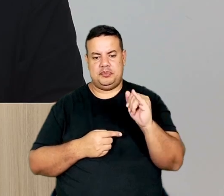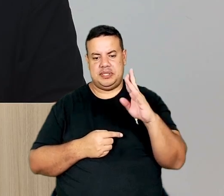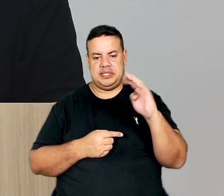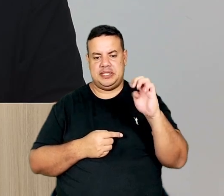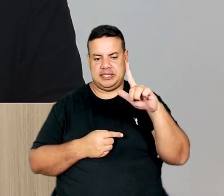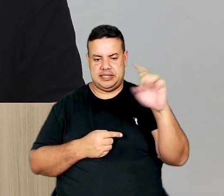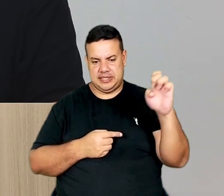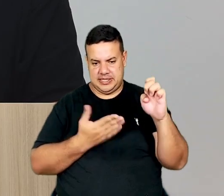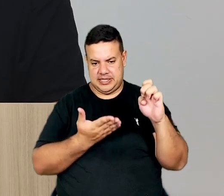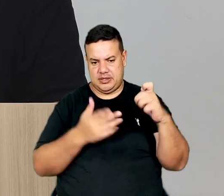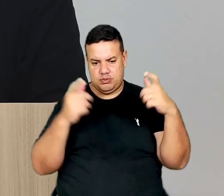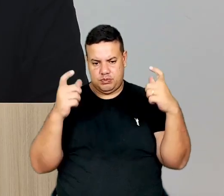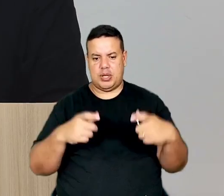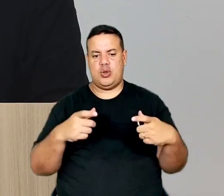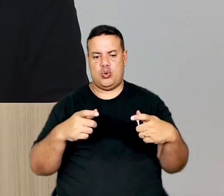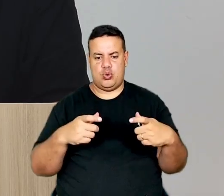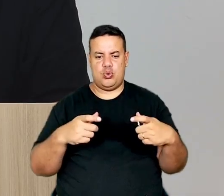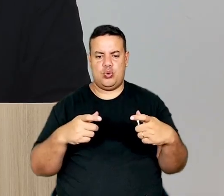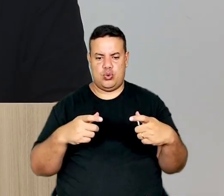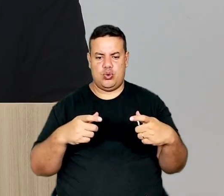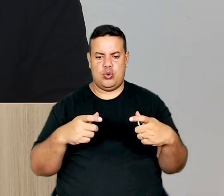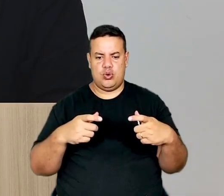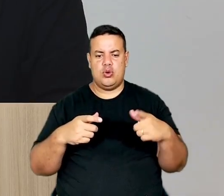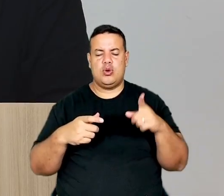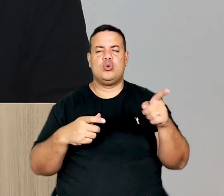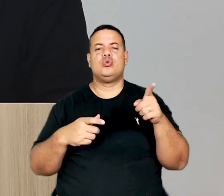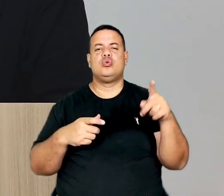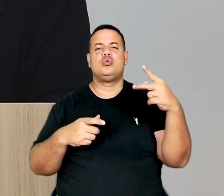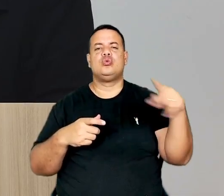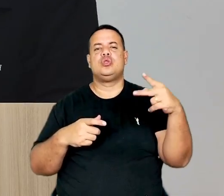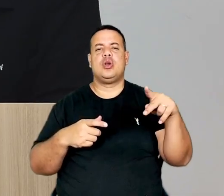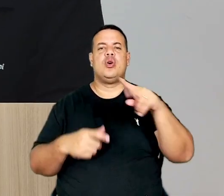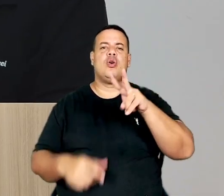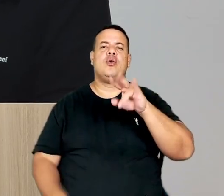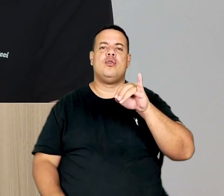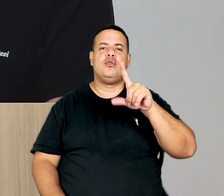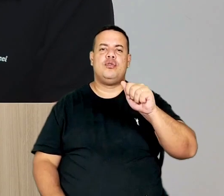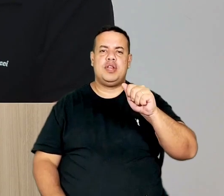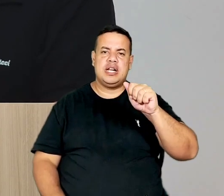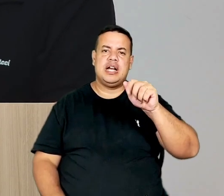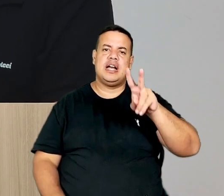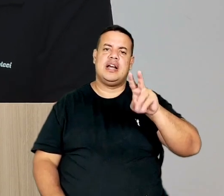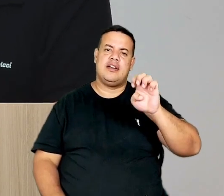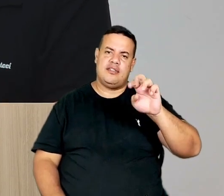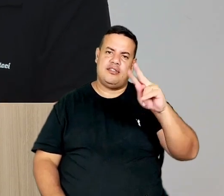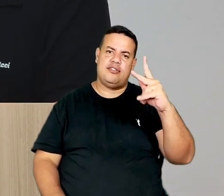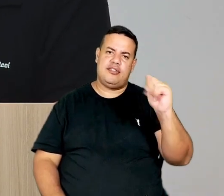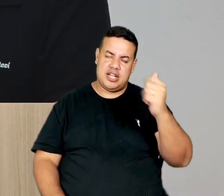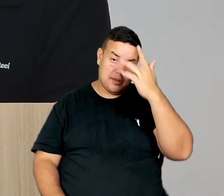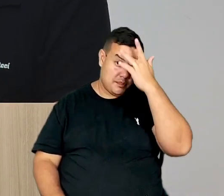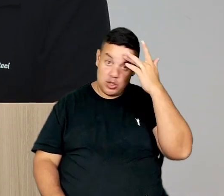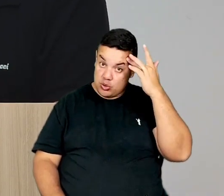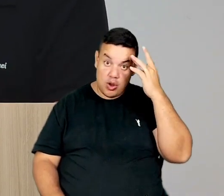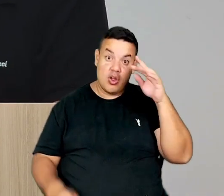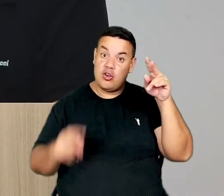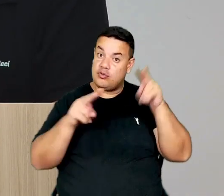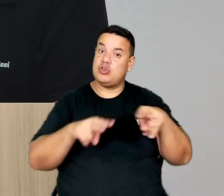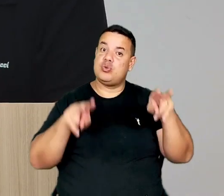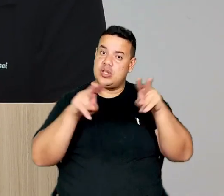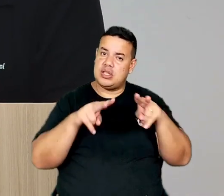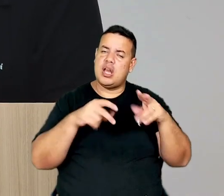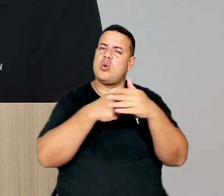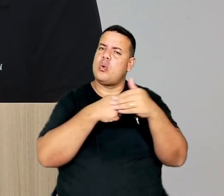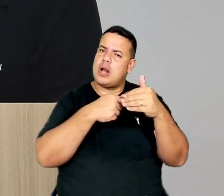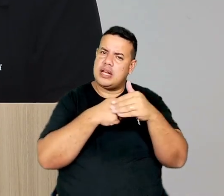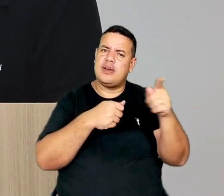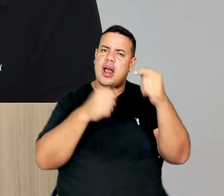bairro, lá do teu bairro, lá, né, na Vila Velha, com relação... O pessoal dá uma olhada com carinho lá, na academia. Não sei como está aquela